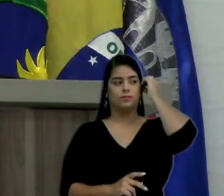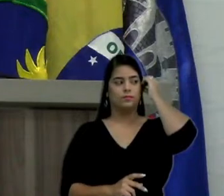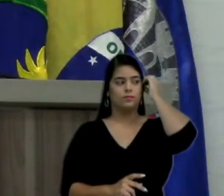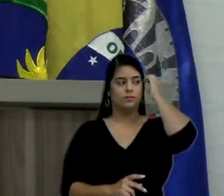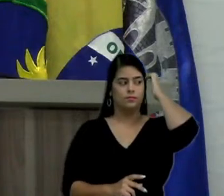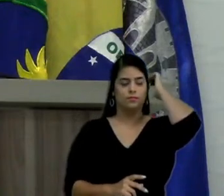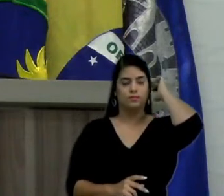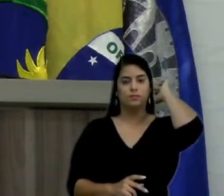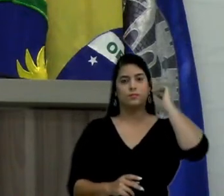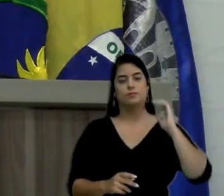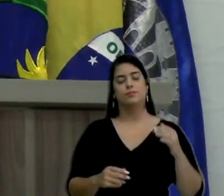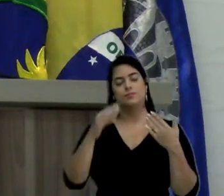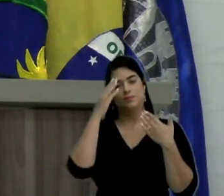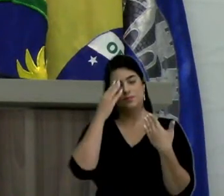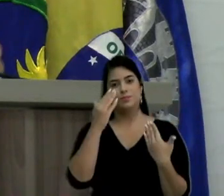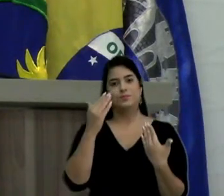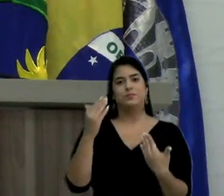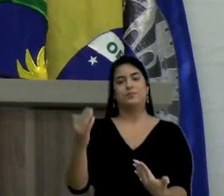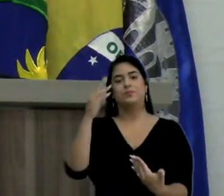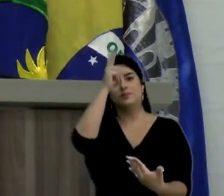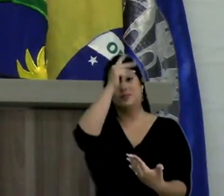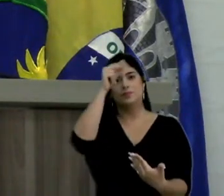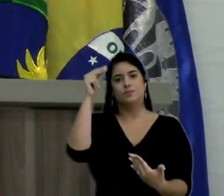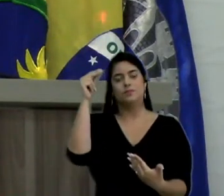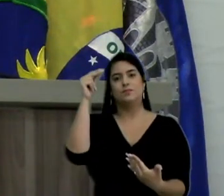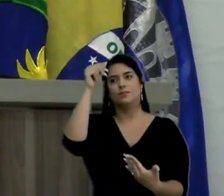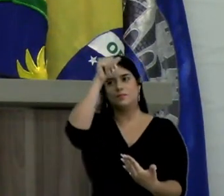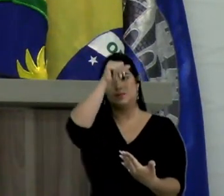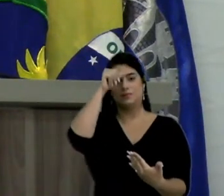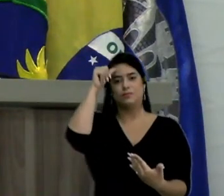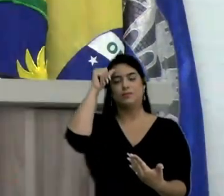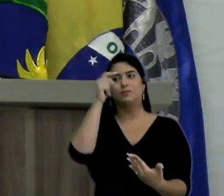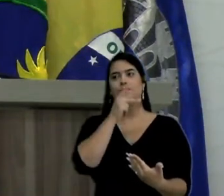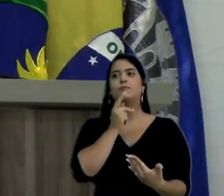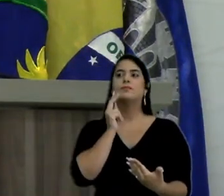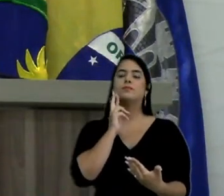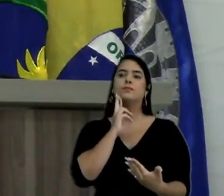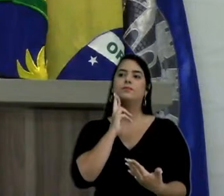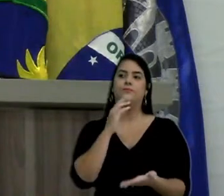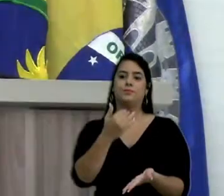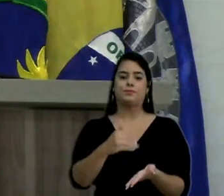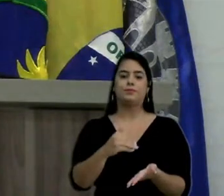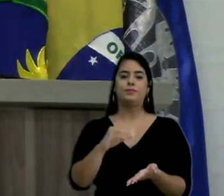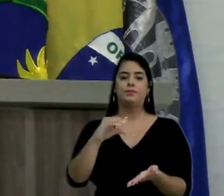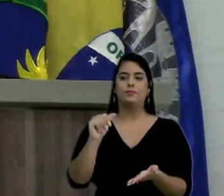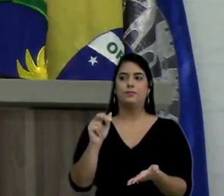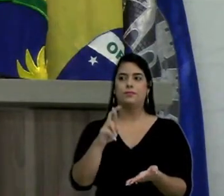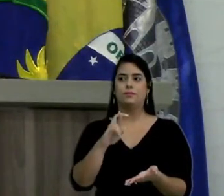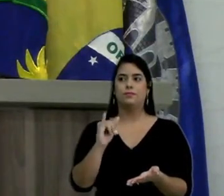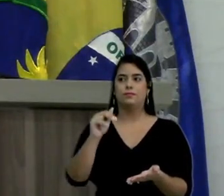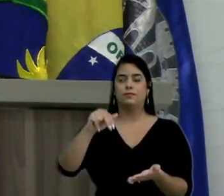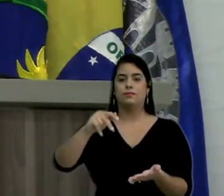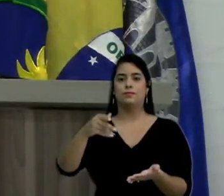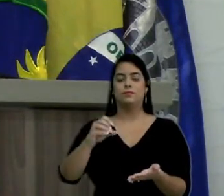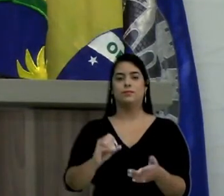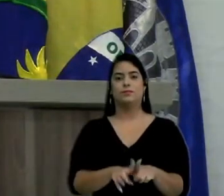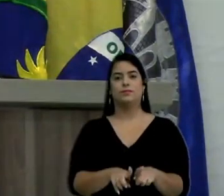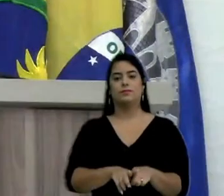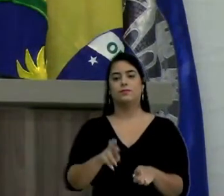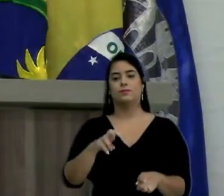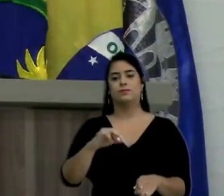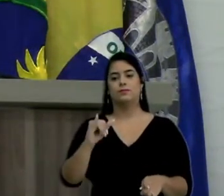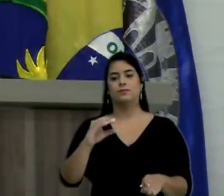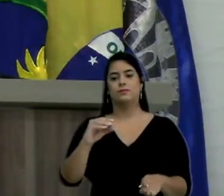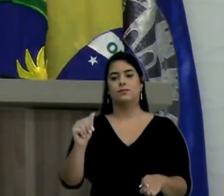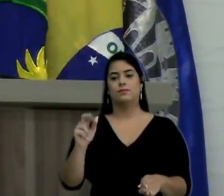agradecer ao prefeito Alexandre batité Paulo Renato ao secretário carrinho a Ricardo da garagem todos que fazem